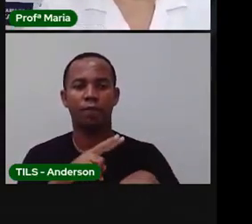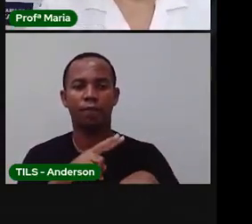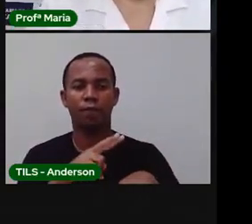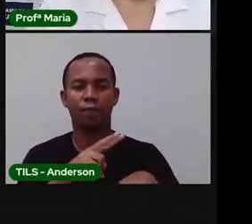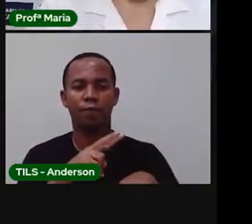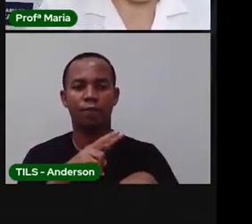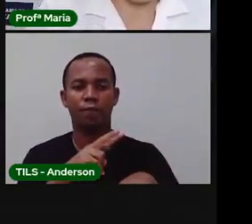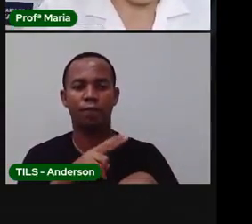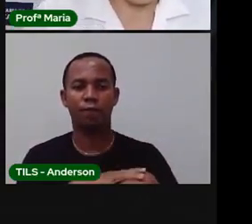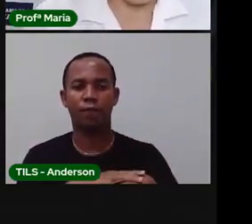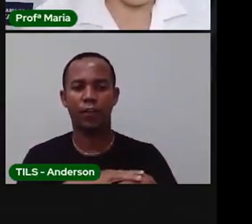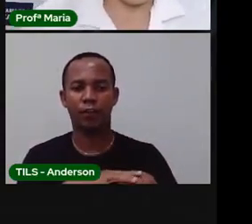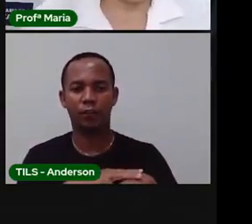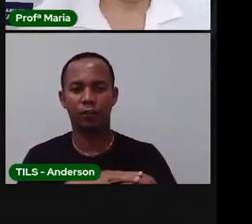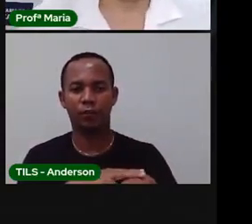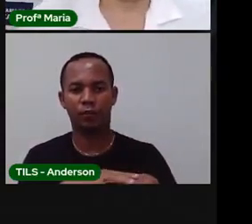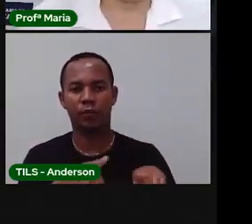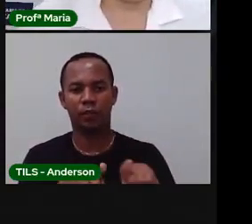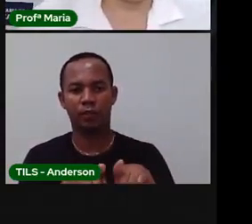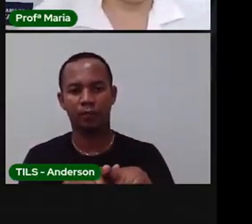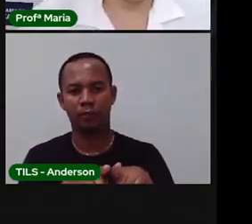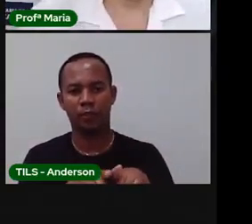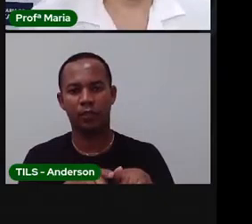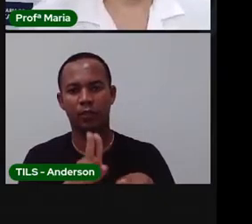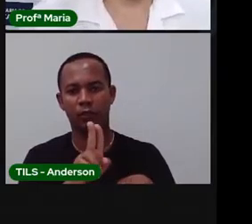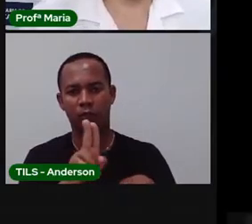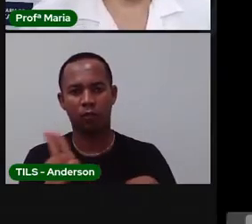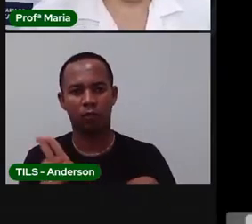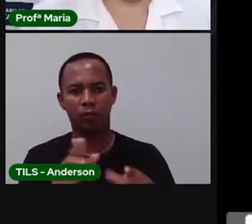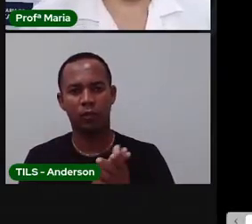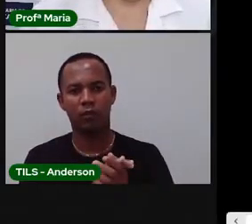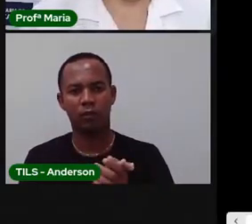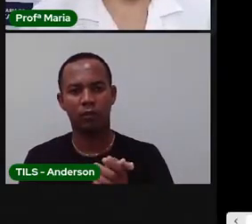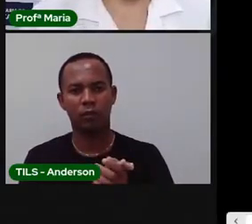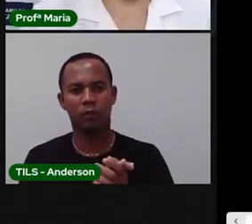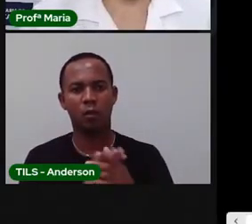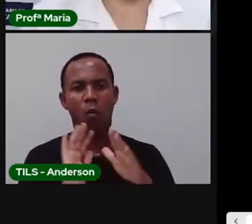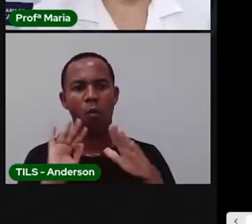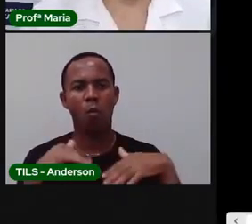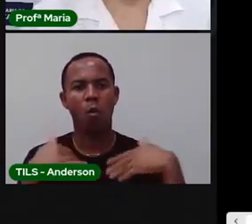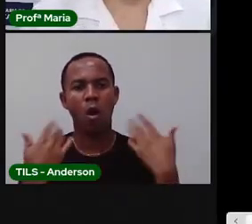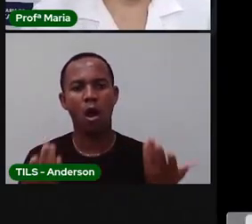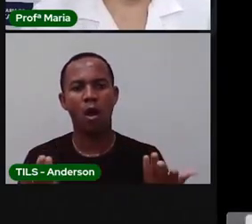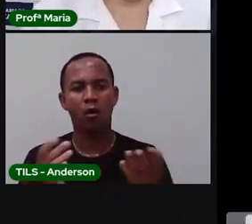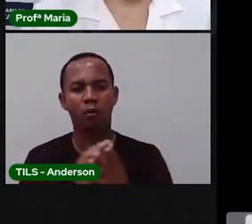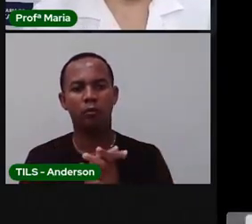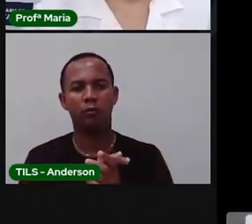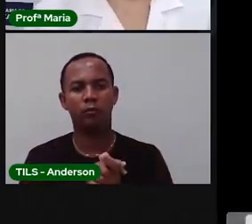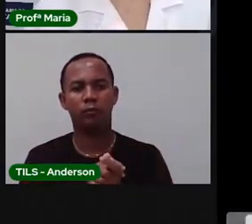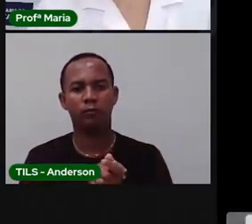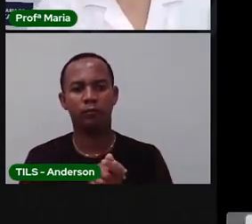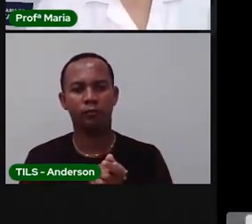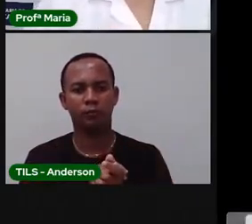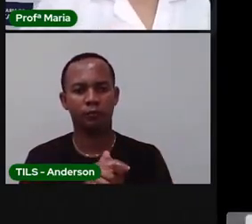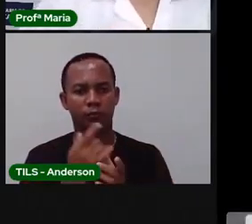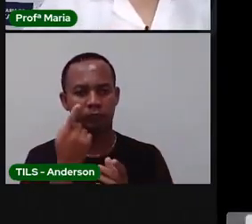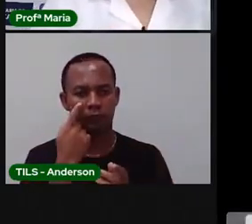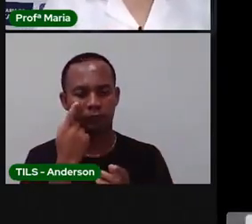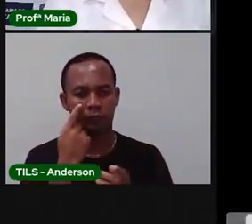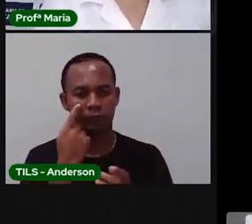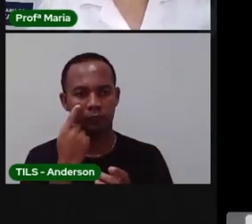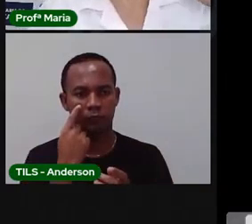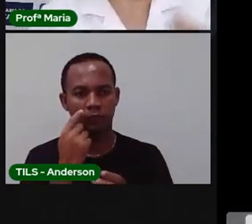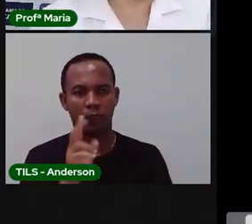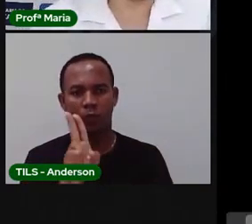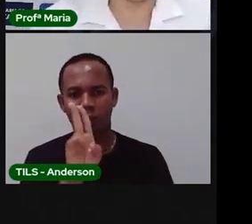de decomposição, certo? O que é o tempo? É o quê? Com letrinhas. Bom, a PRO agora vai fazer